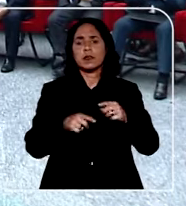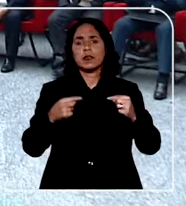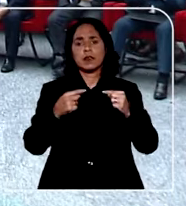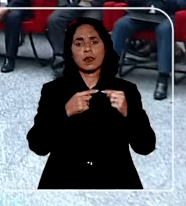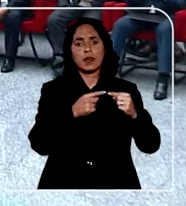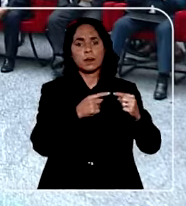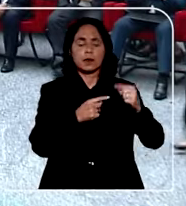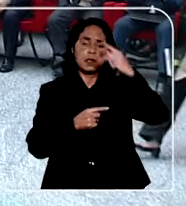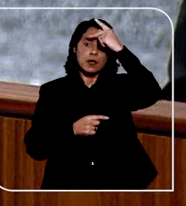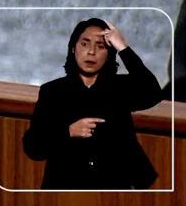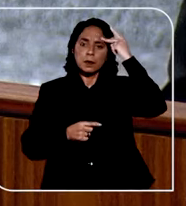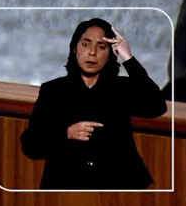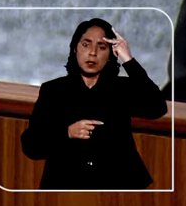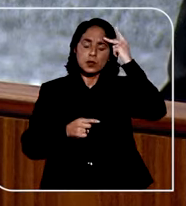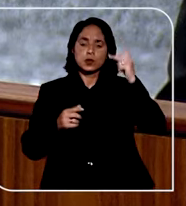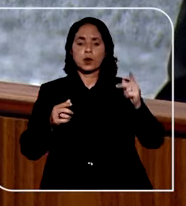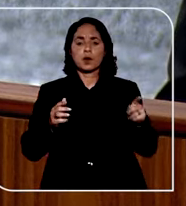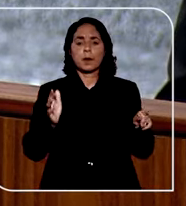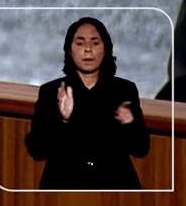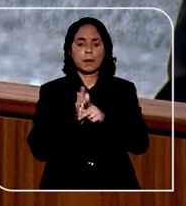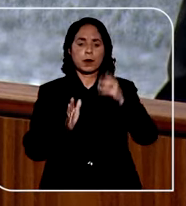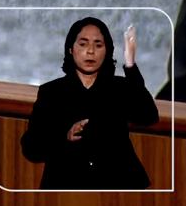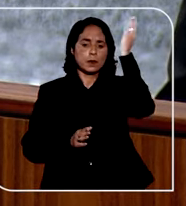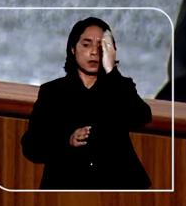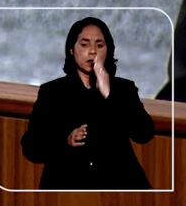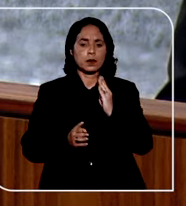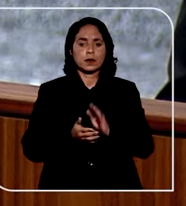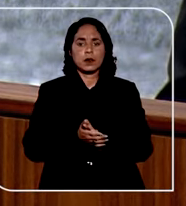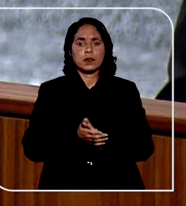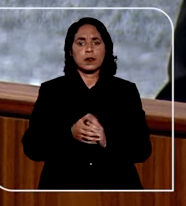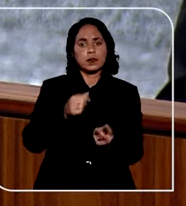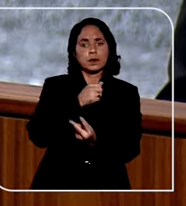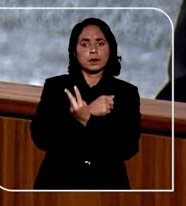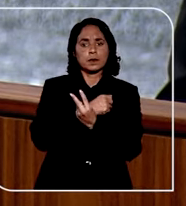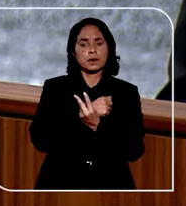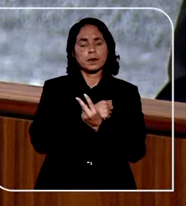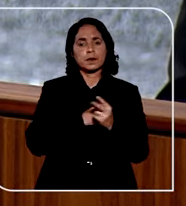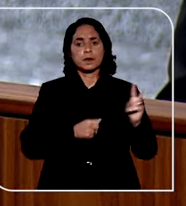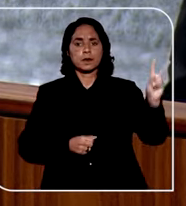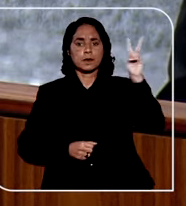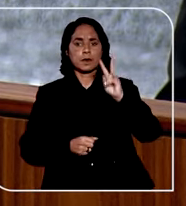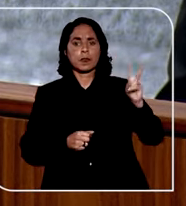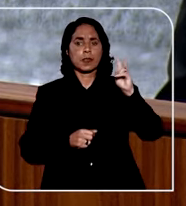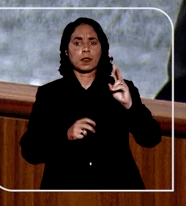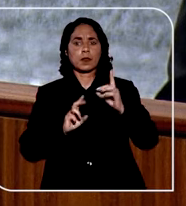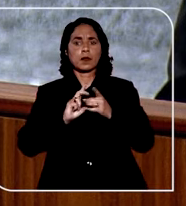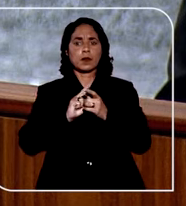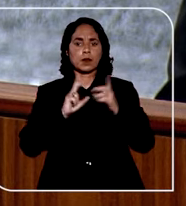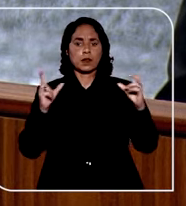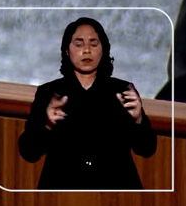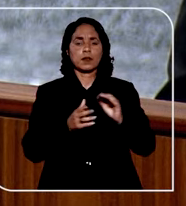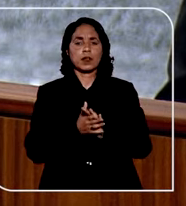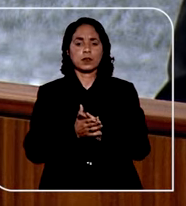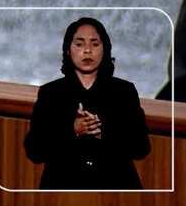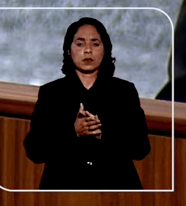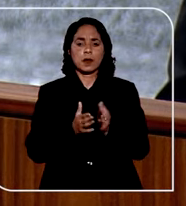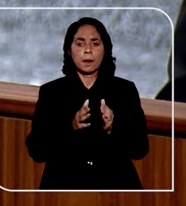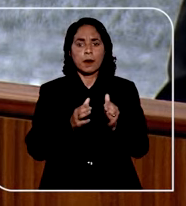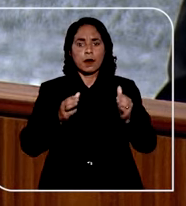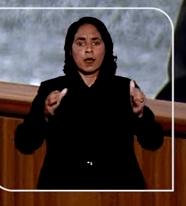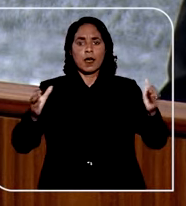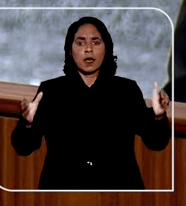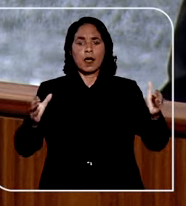na vida dos brasileiros essa missão implica a defesa dos valores Democráticos com base na ampliação de